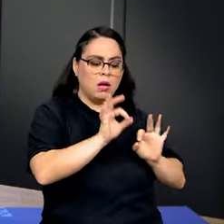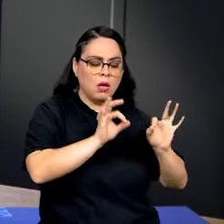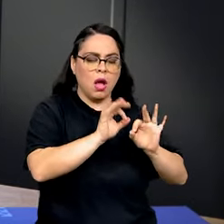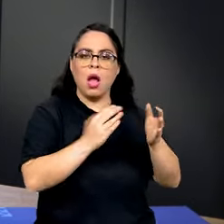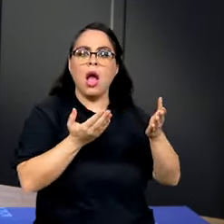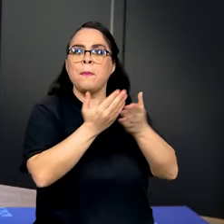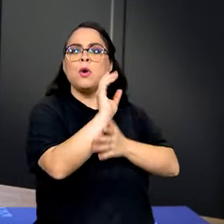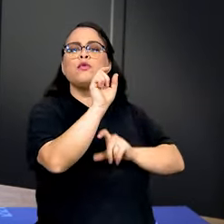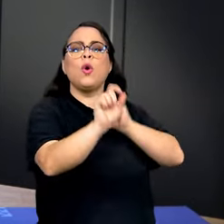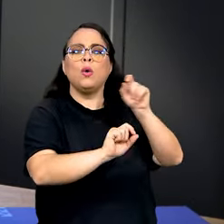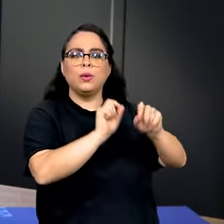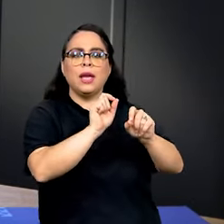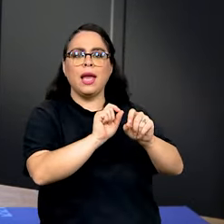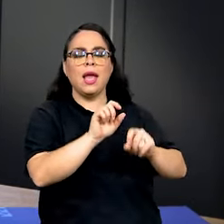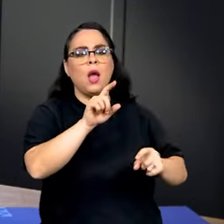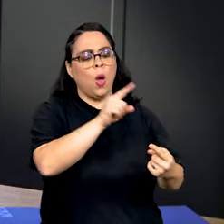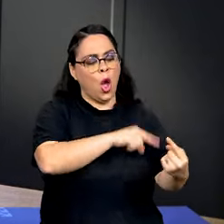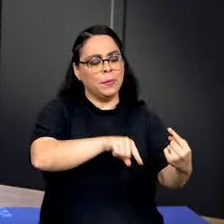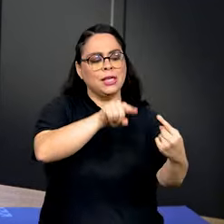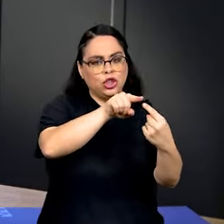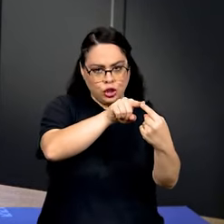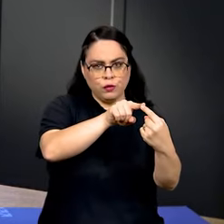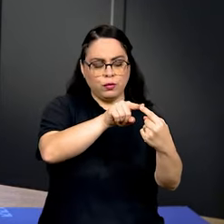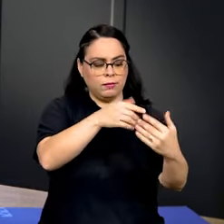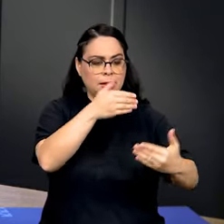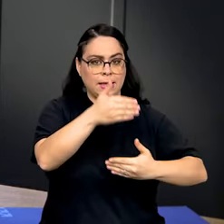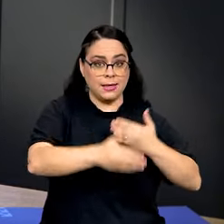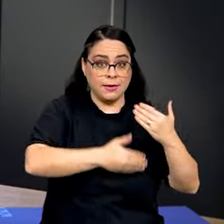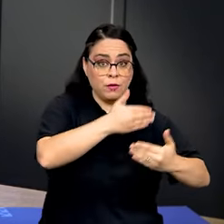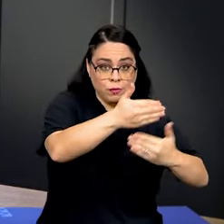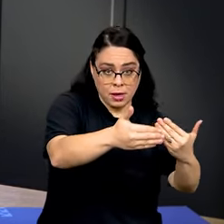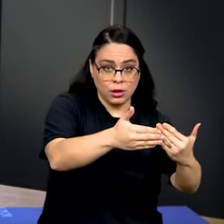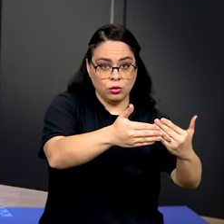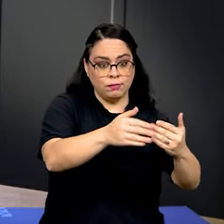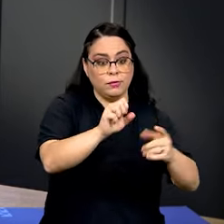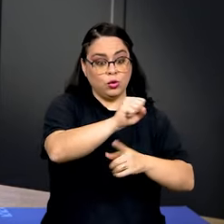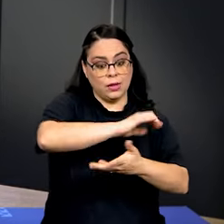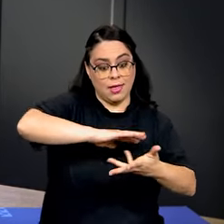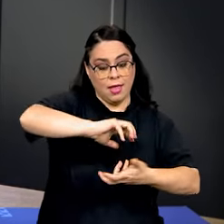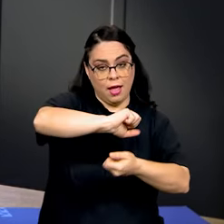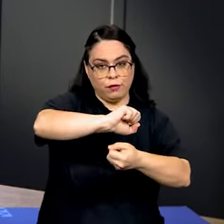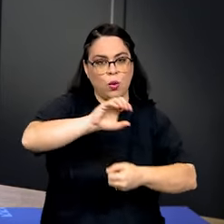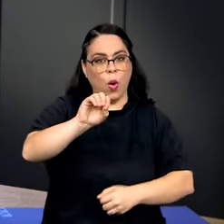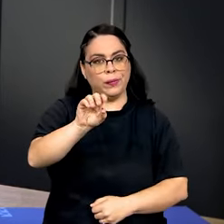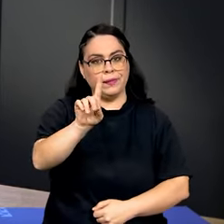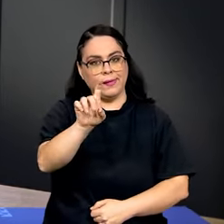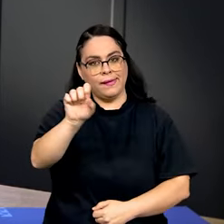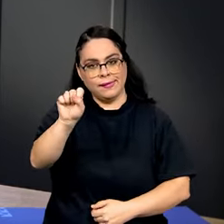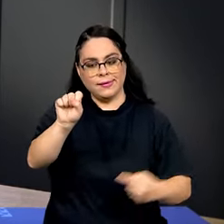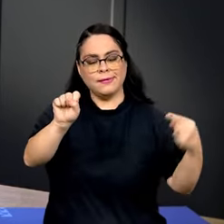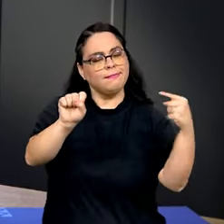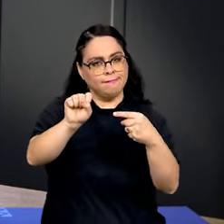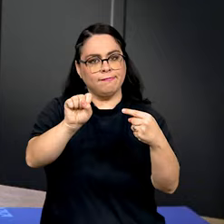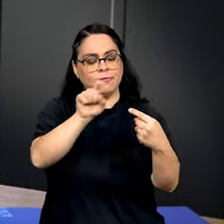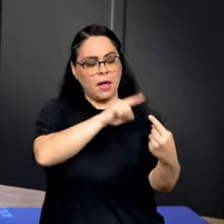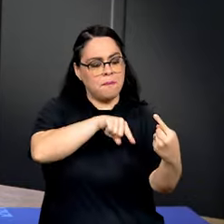aprovou o chamado objetivos do desenvolvimento sustentável são